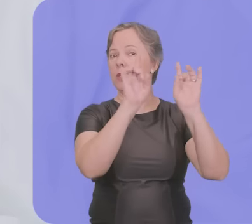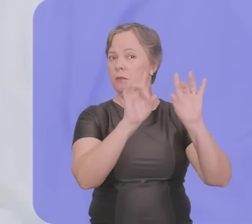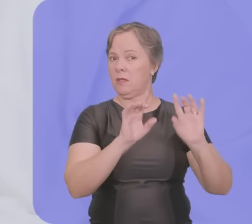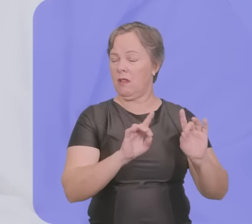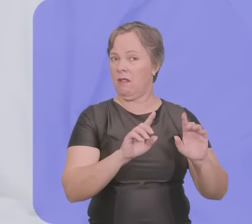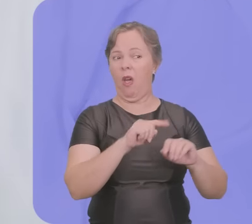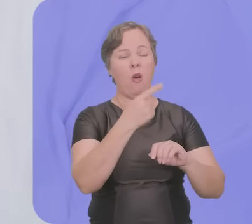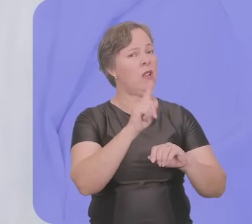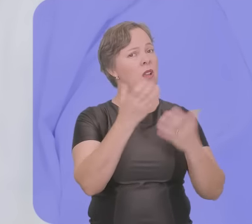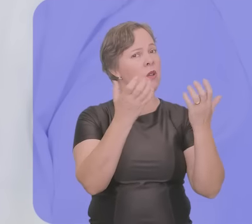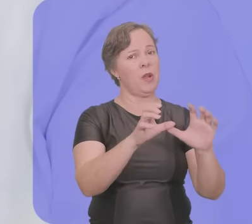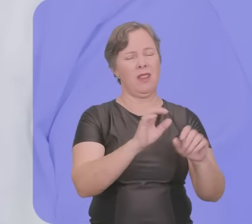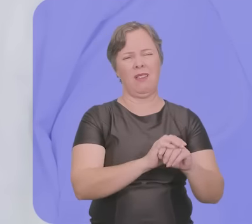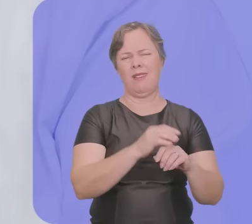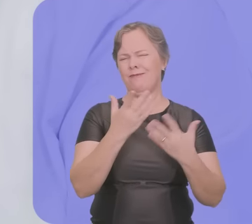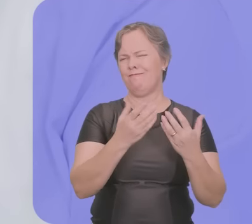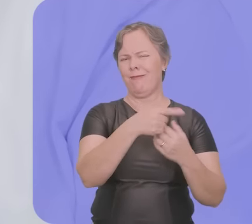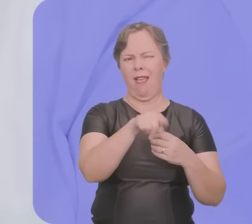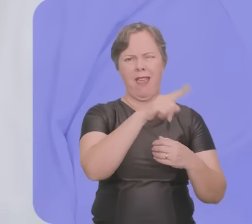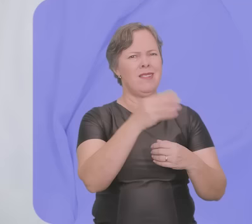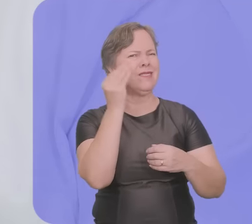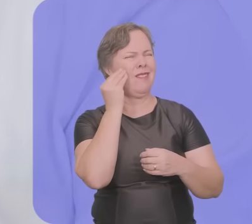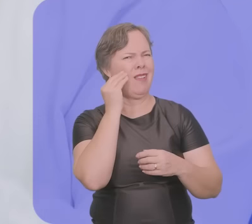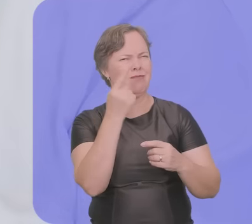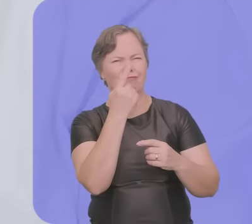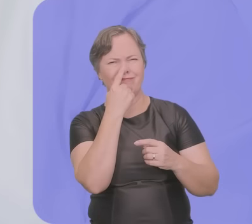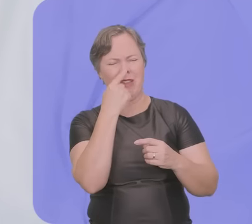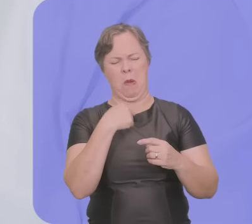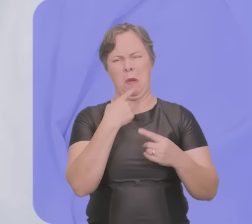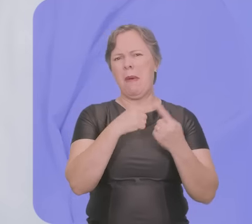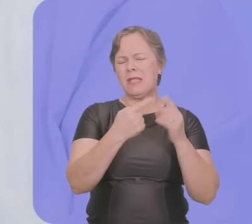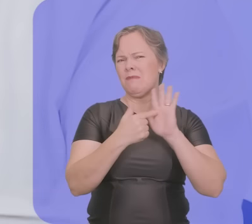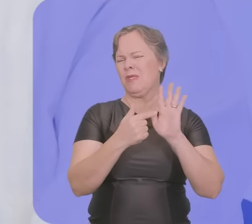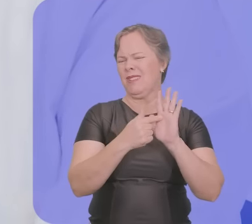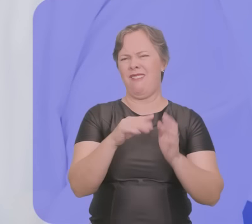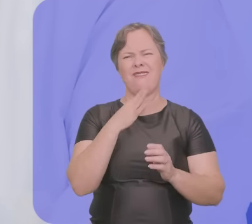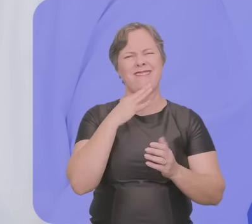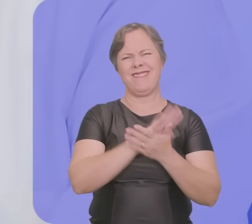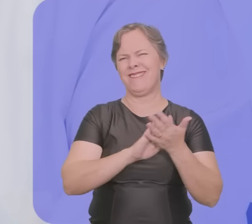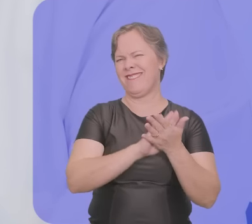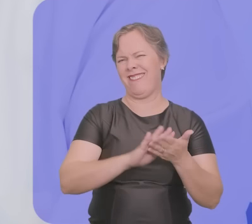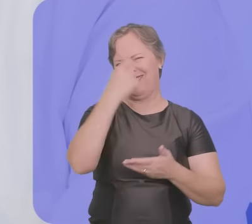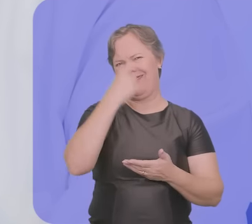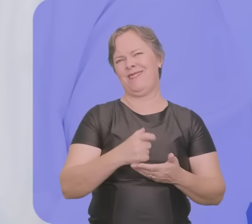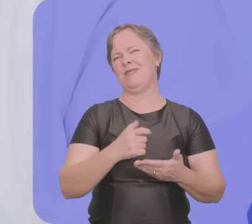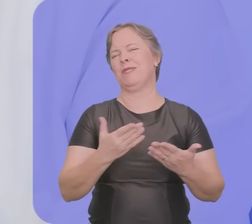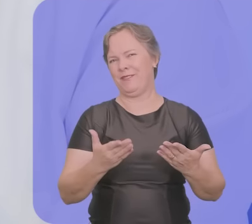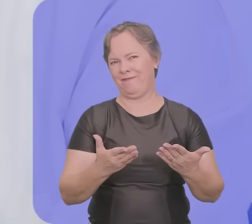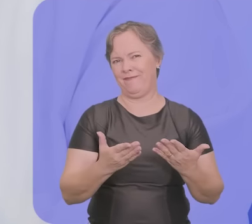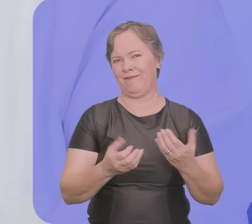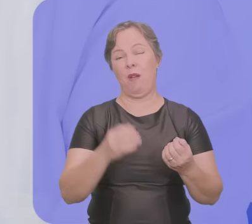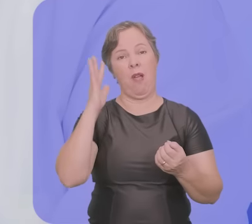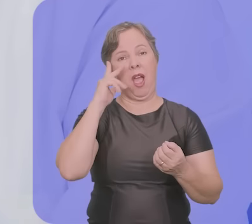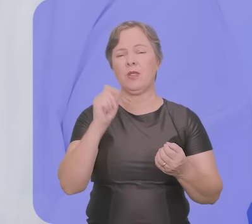aí eles tentaram ser próximos de mim, mas acabaram mostrando que não me conheciam, né? Então eu acho que assim, tem um